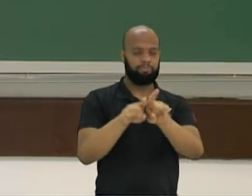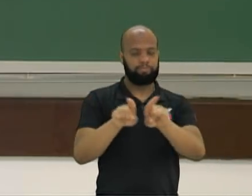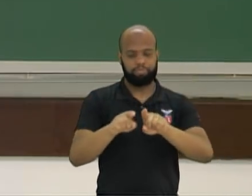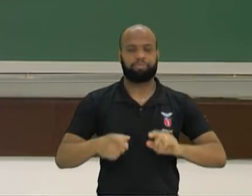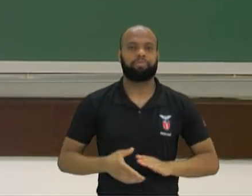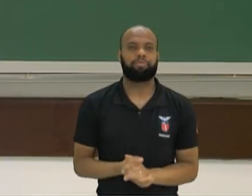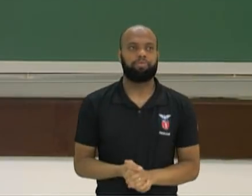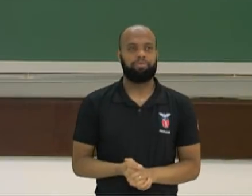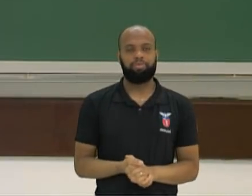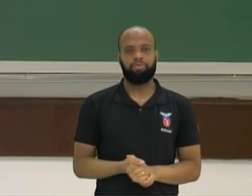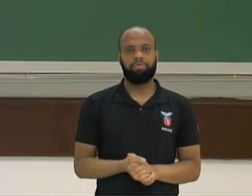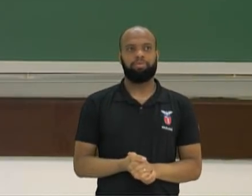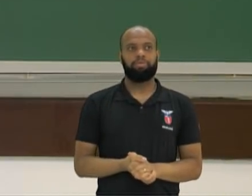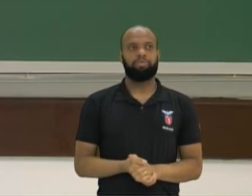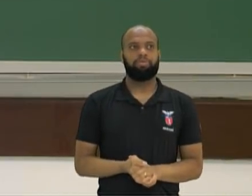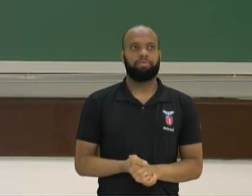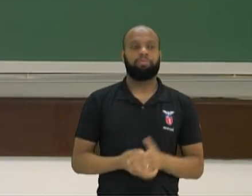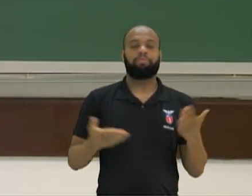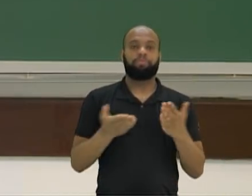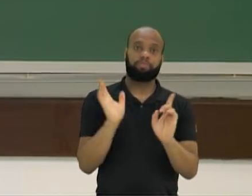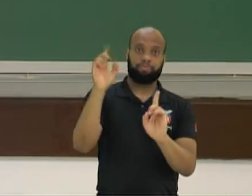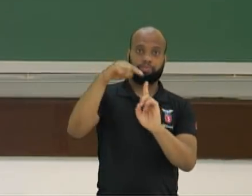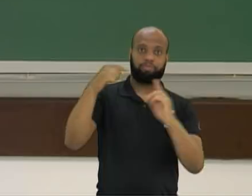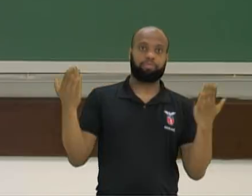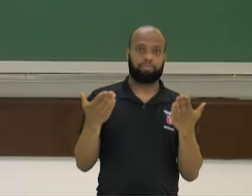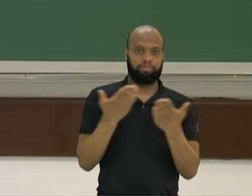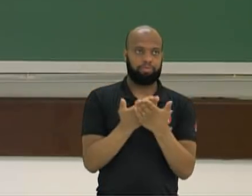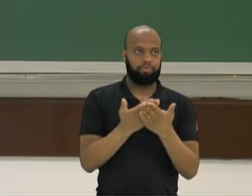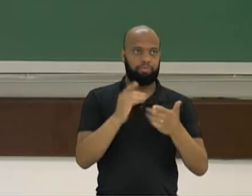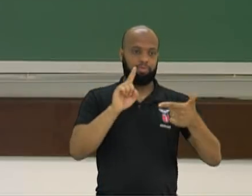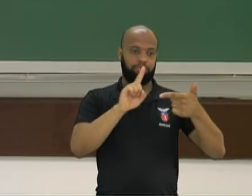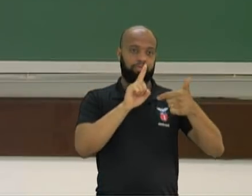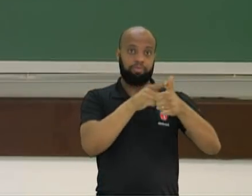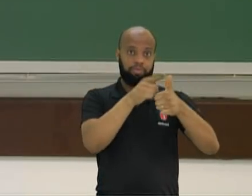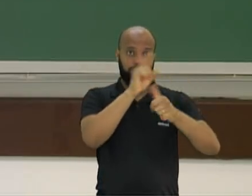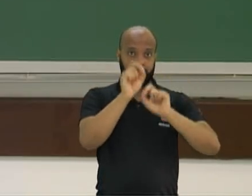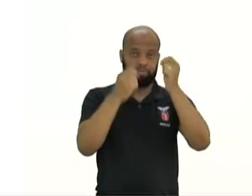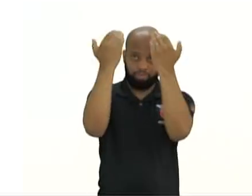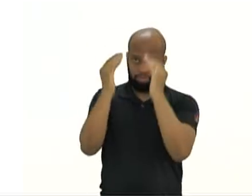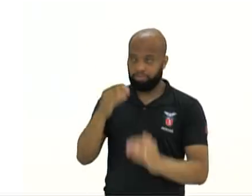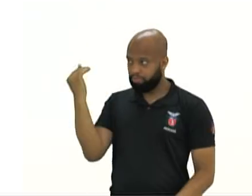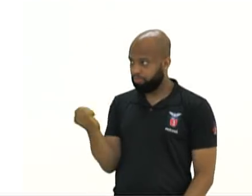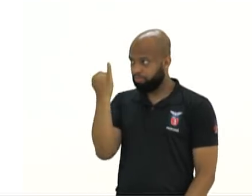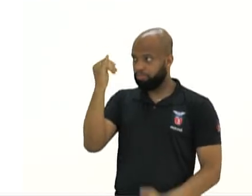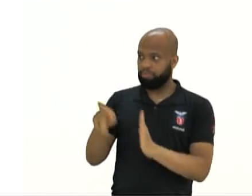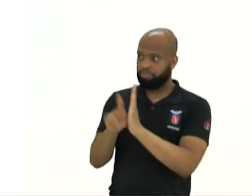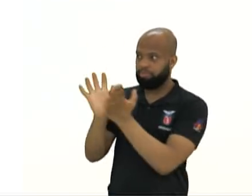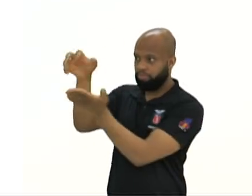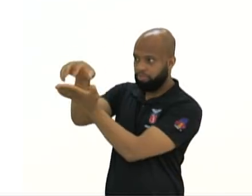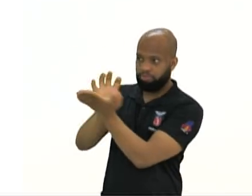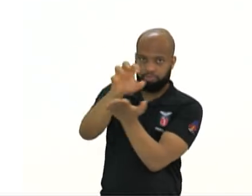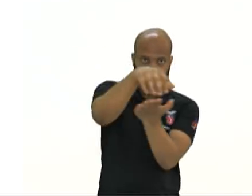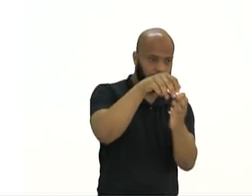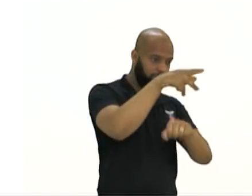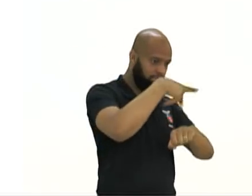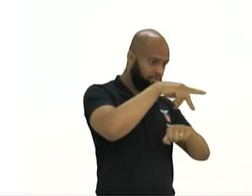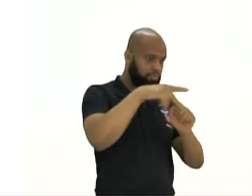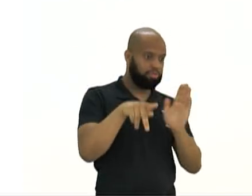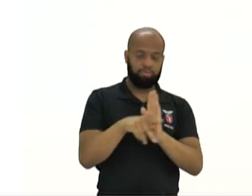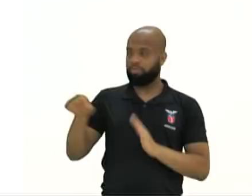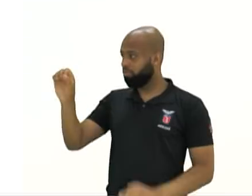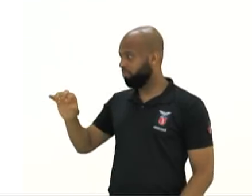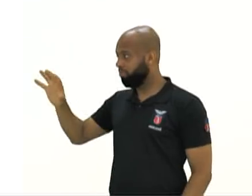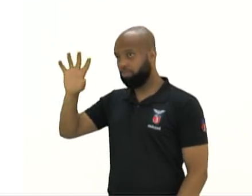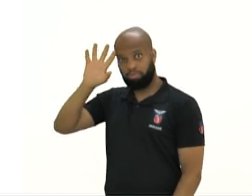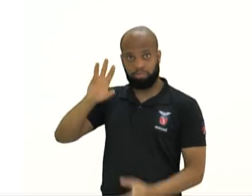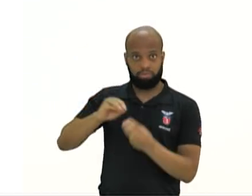beleza? Então vamos aos objetivos da nossa aula, né? Analisar a importância desses setores para os países da Oceania e